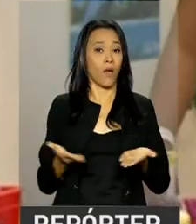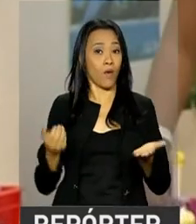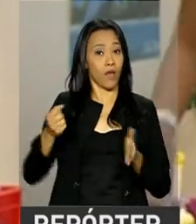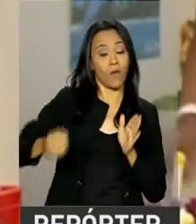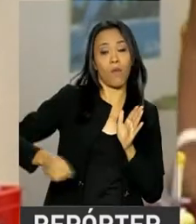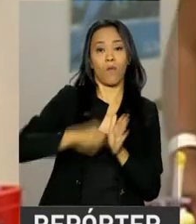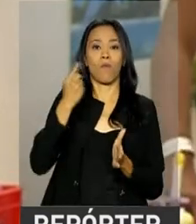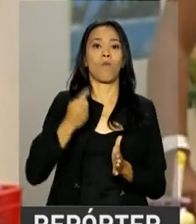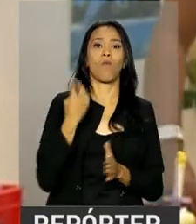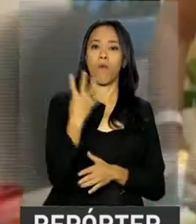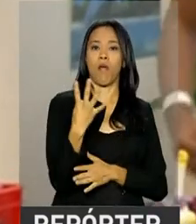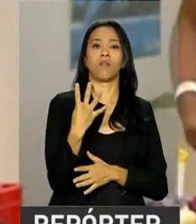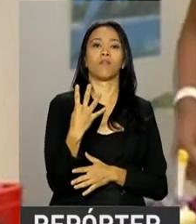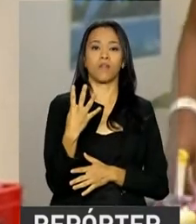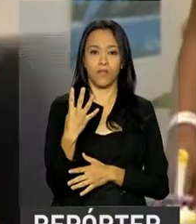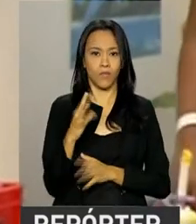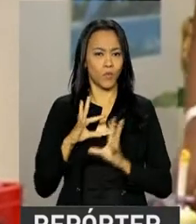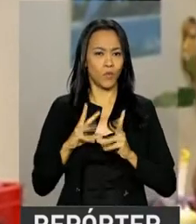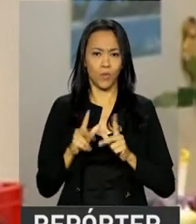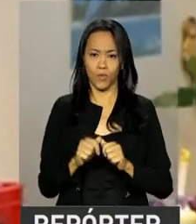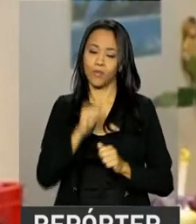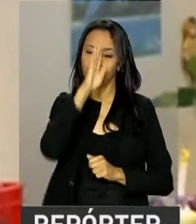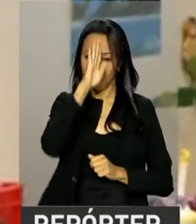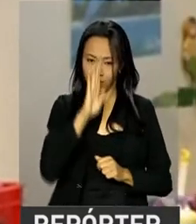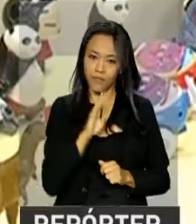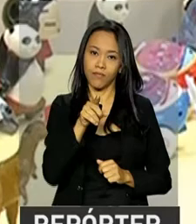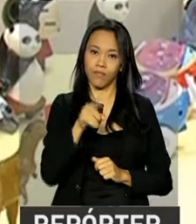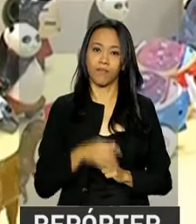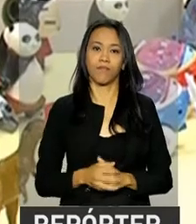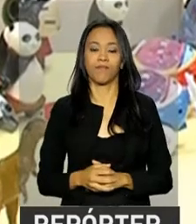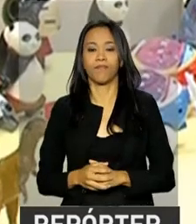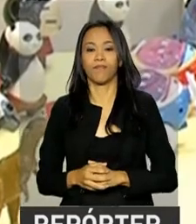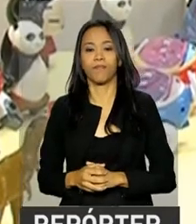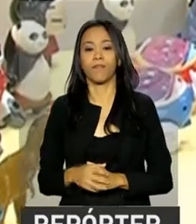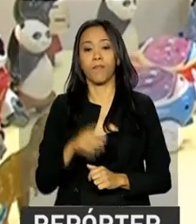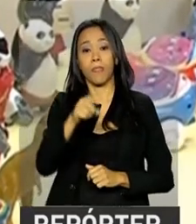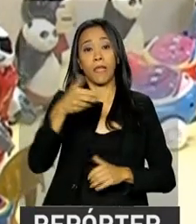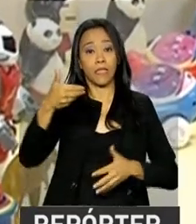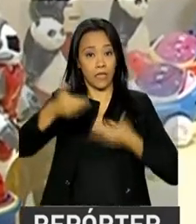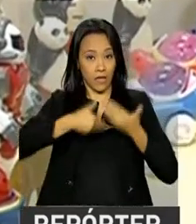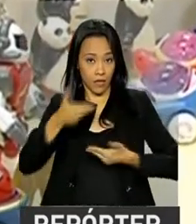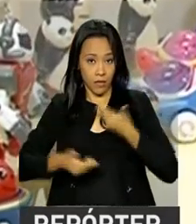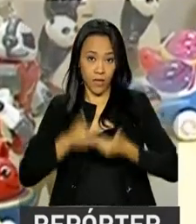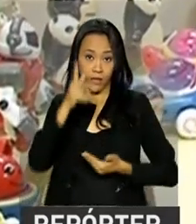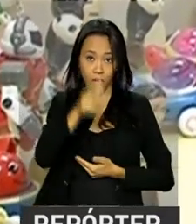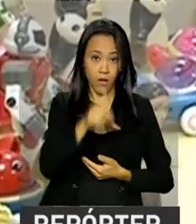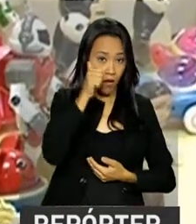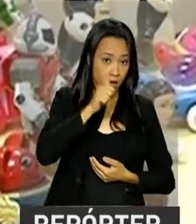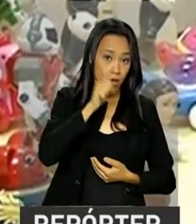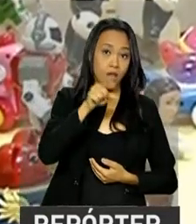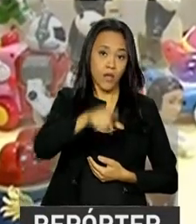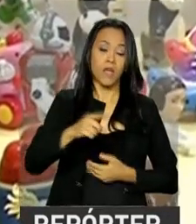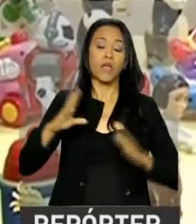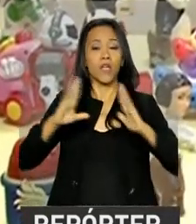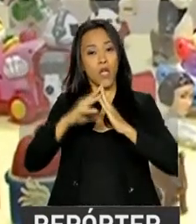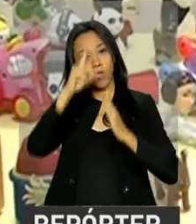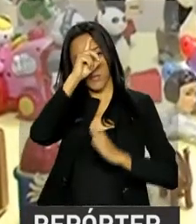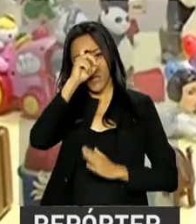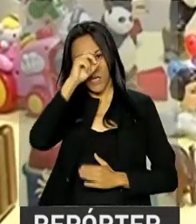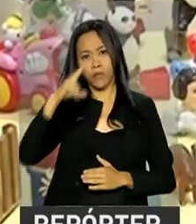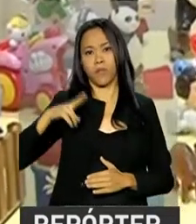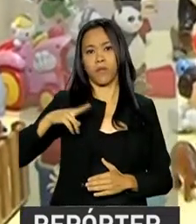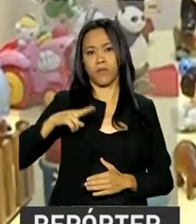quarta cirurgia já. Tudo gratuito? Tudo gratuito. Tratamentos a pacientes como Júlia em hospitais particulares e